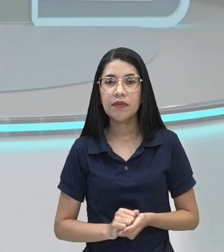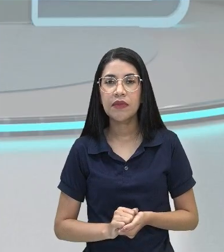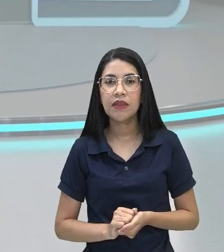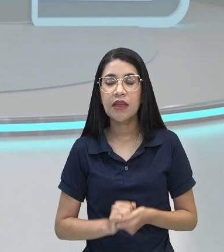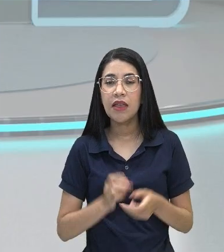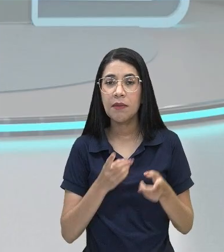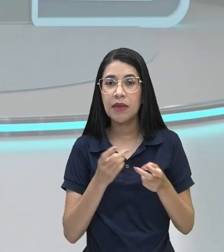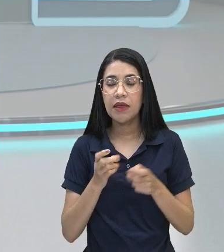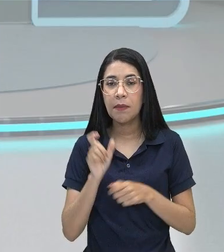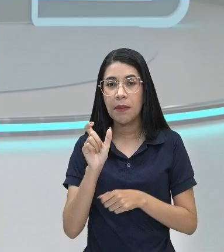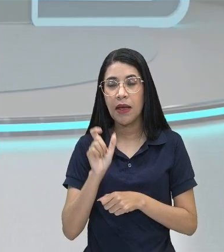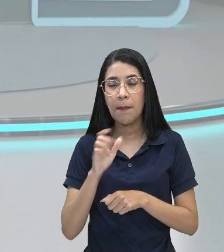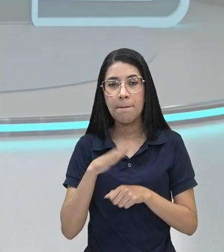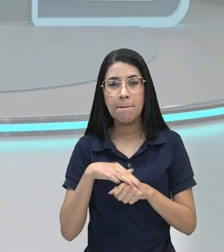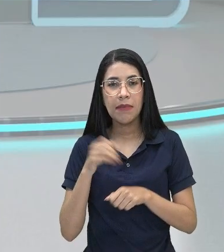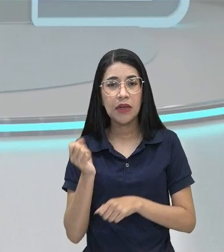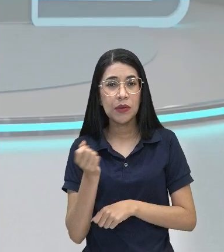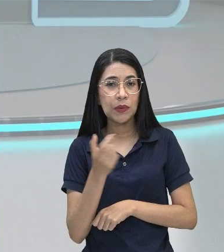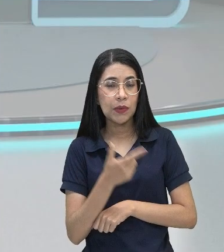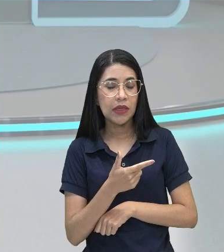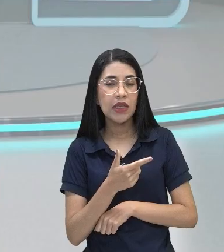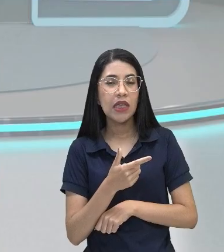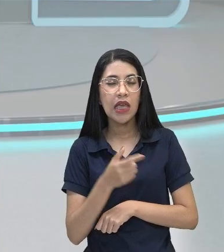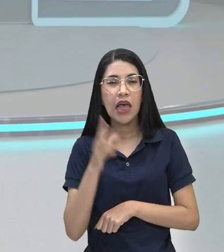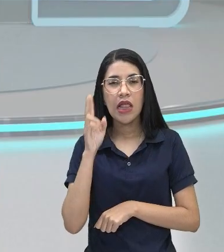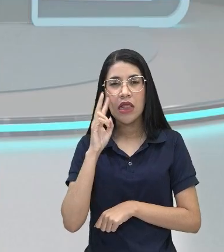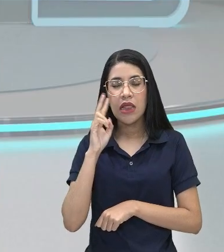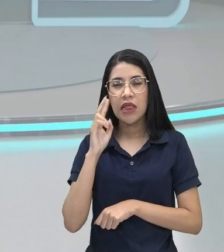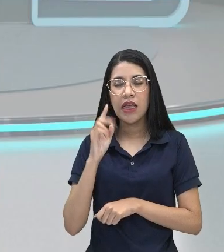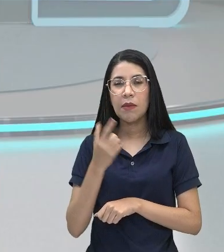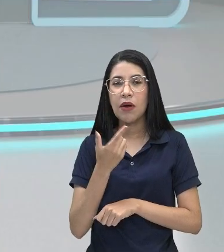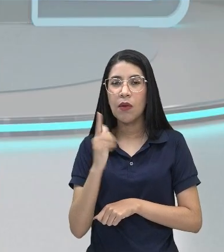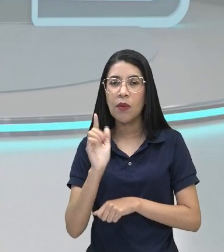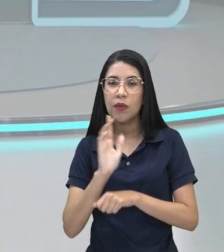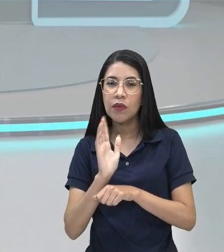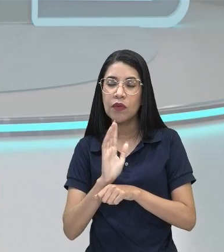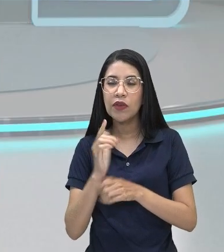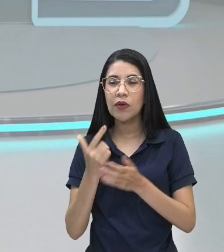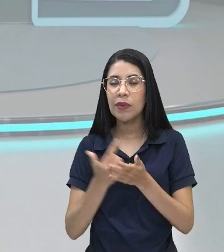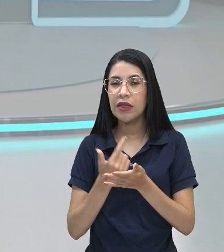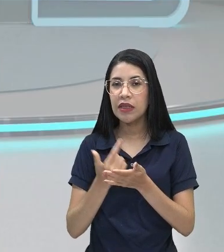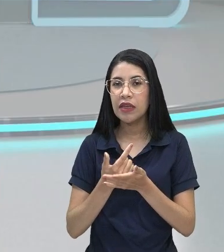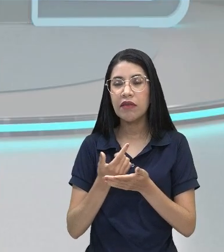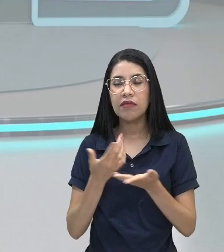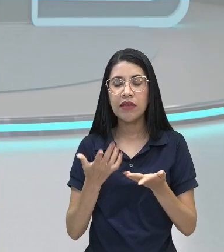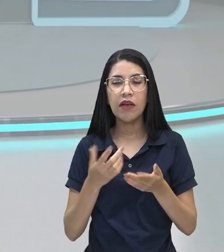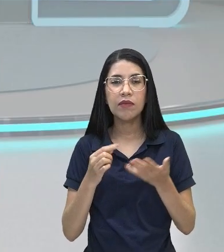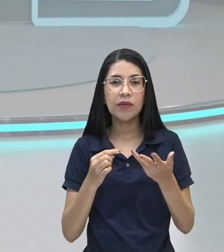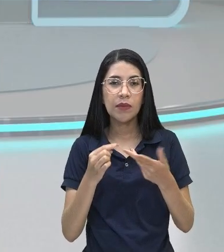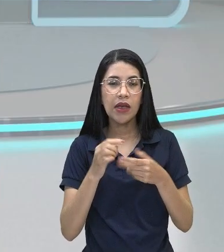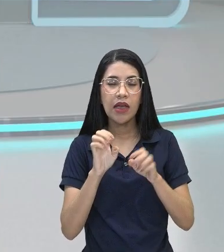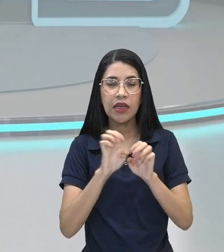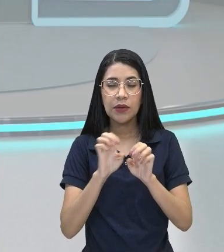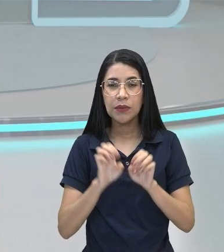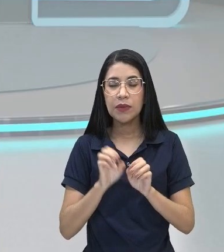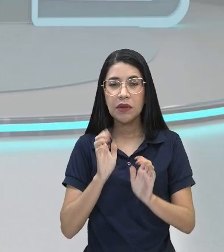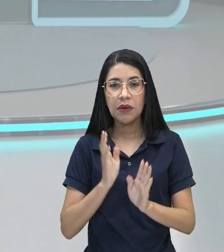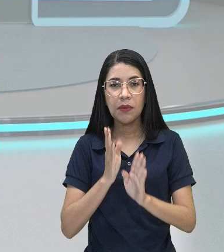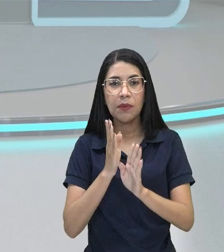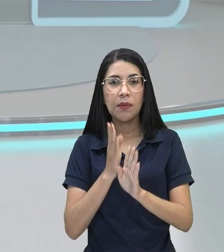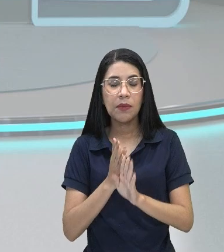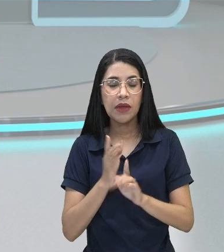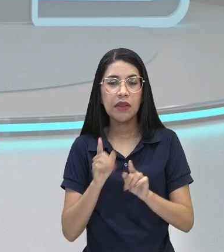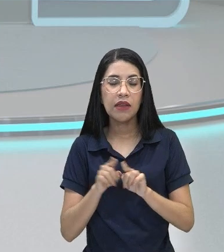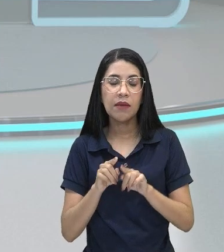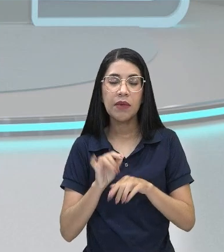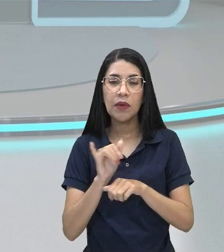palavras. Melhor que, lembra tal obra, certo? Então, essas estruturas aí estarão presentes como